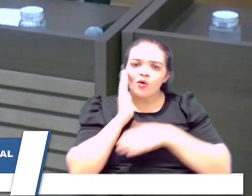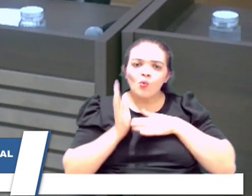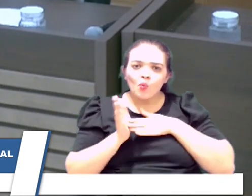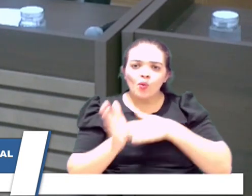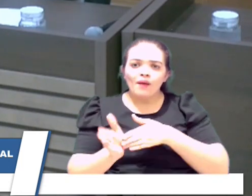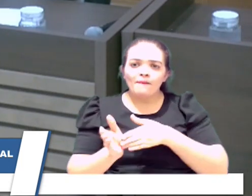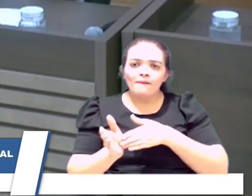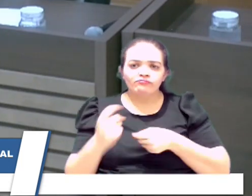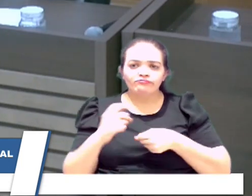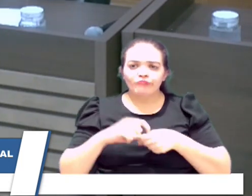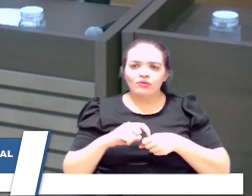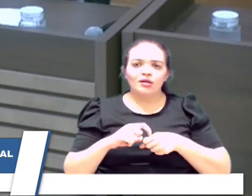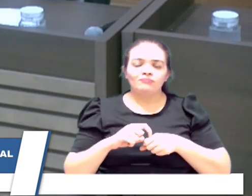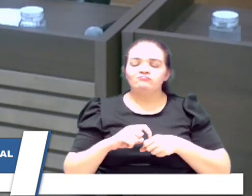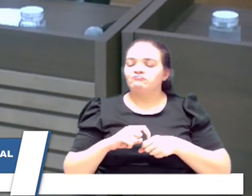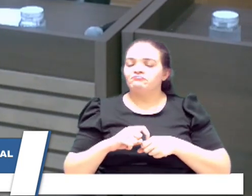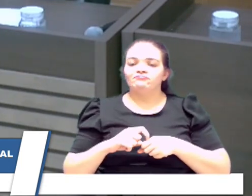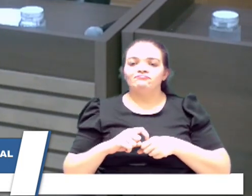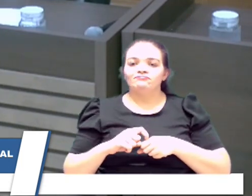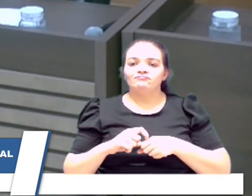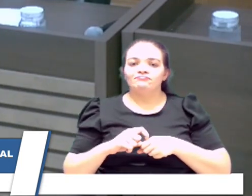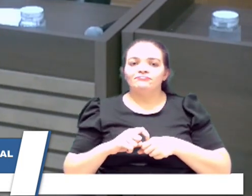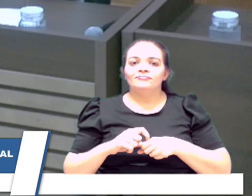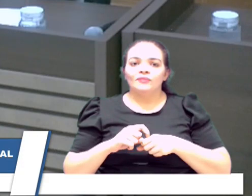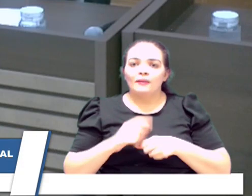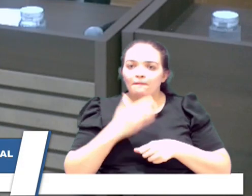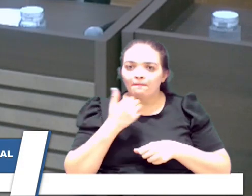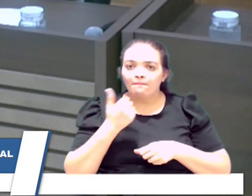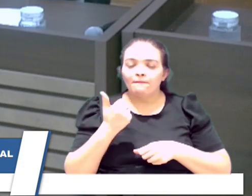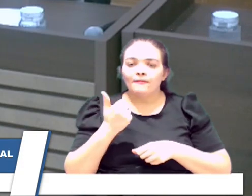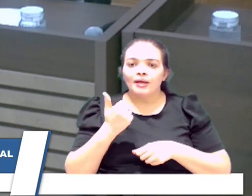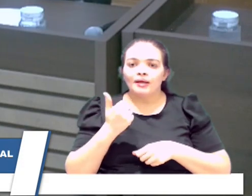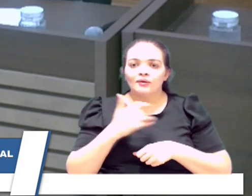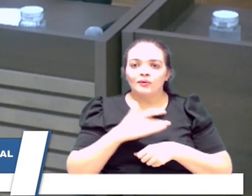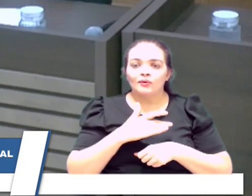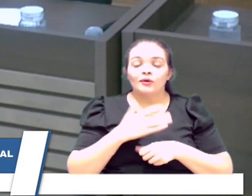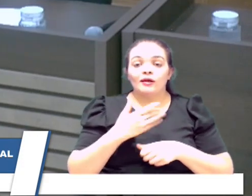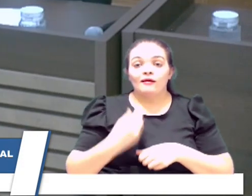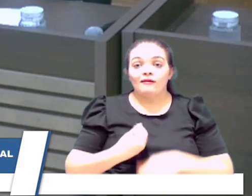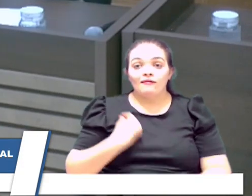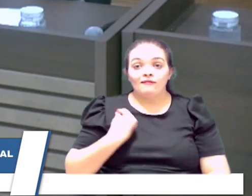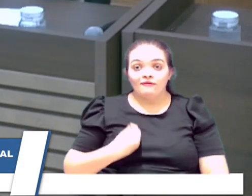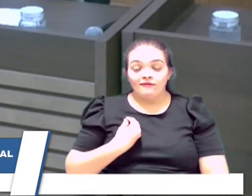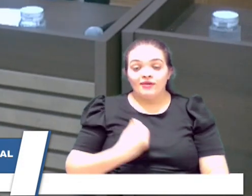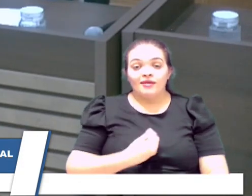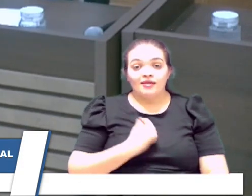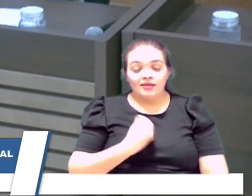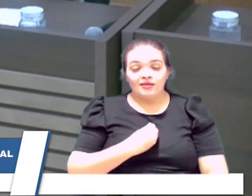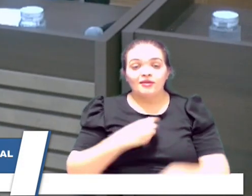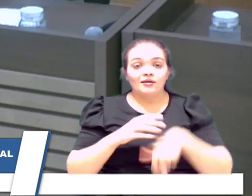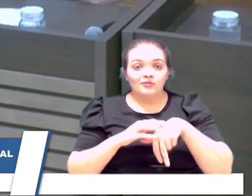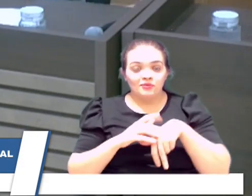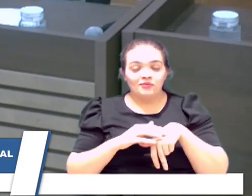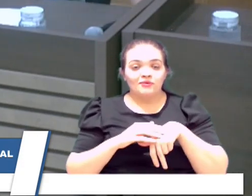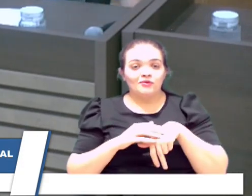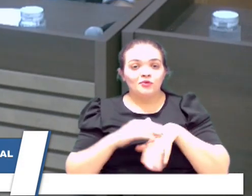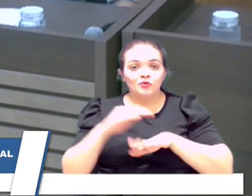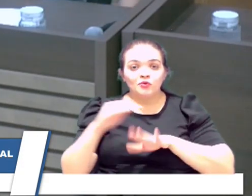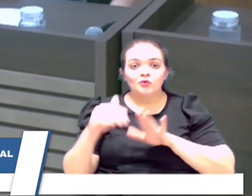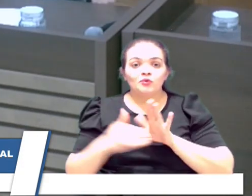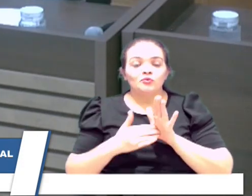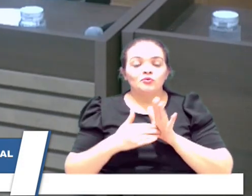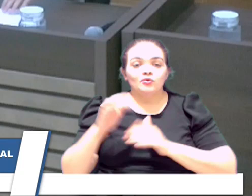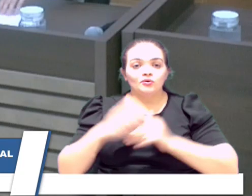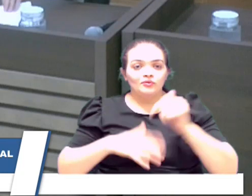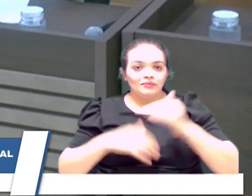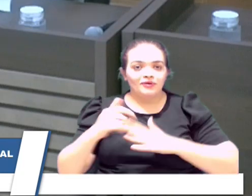que o caminho é esse. Melhorar a condição de vida de um paciente, eu acho que é o desejo de todo e qualquer profissional